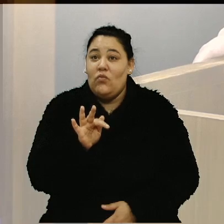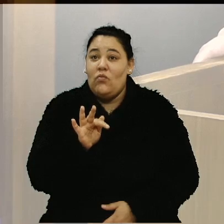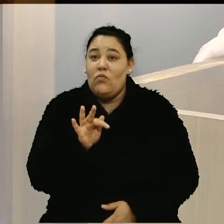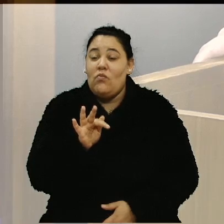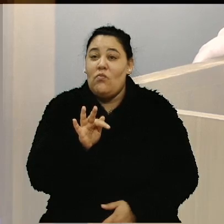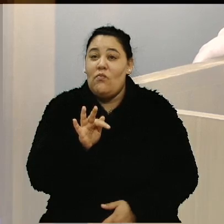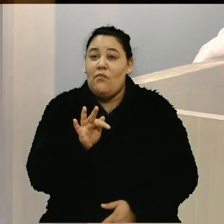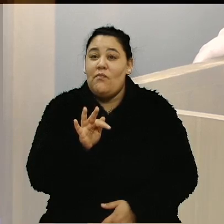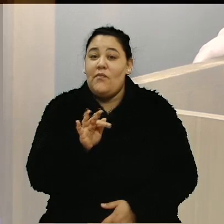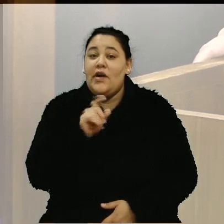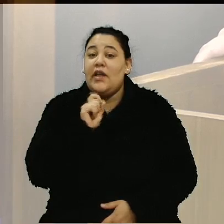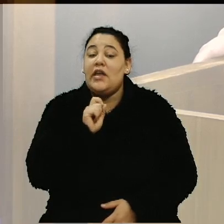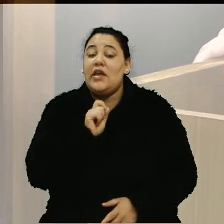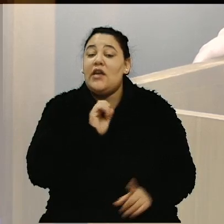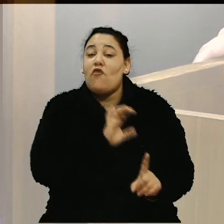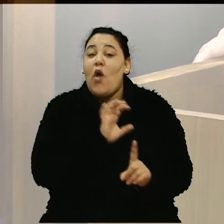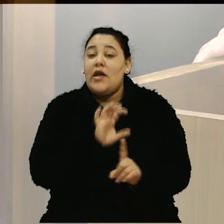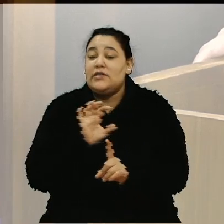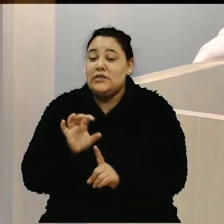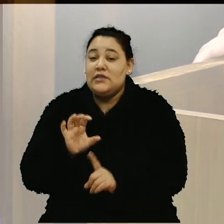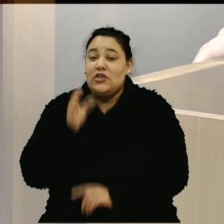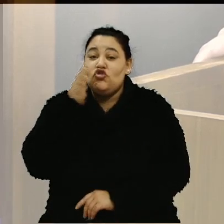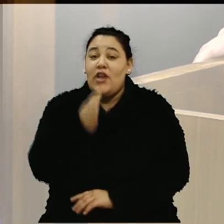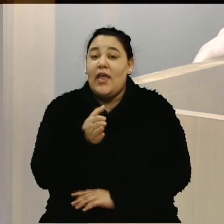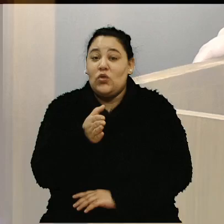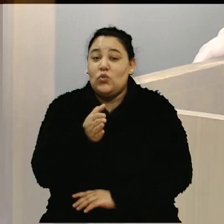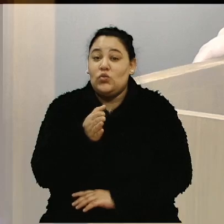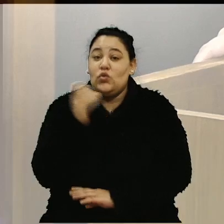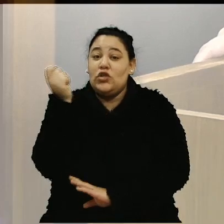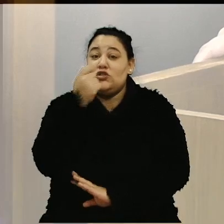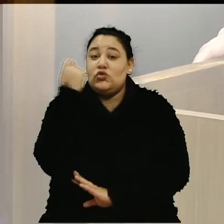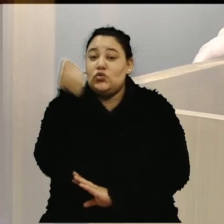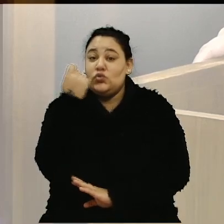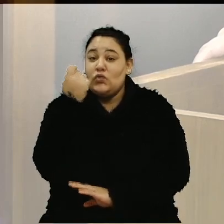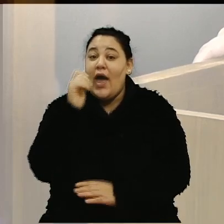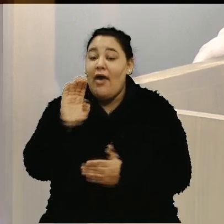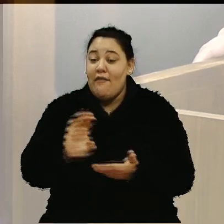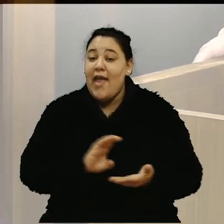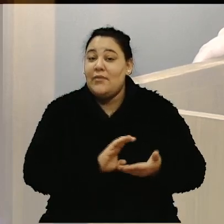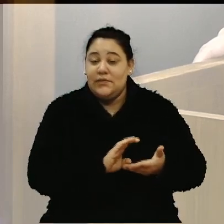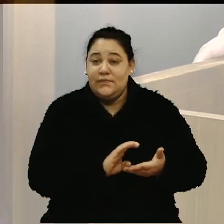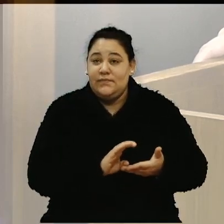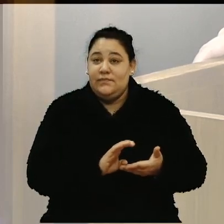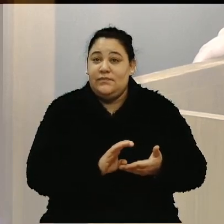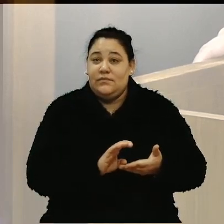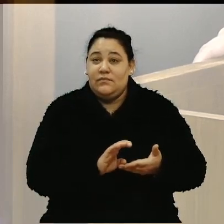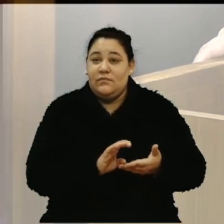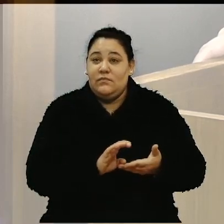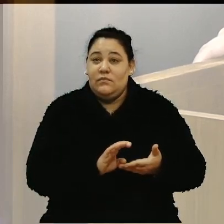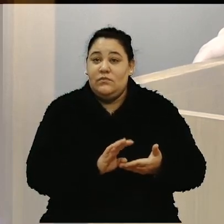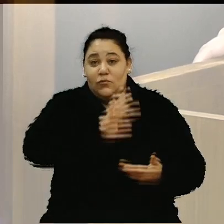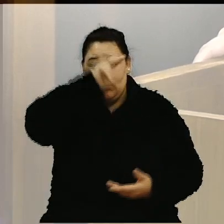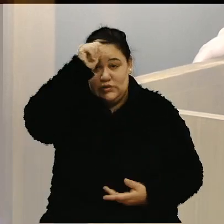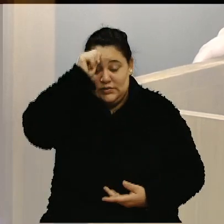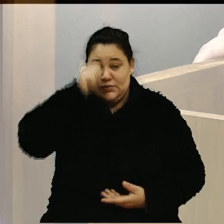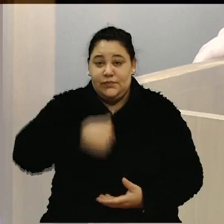dizem da nova direita estão num joguinho de ping-pong com a esquerda aqui para bater no governo municipal. Vocês não podem